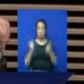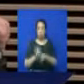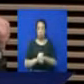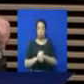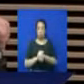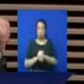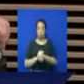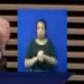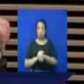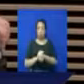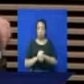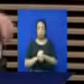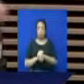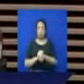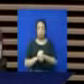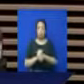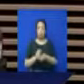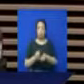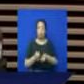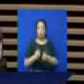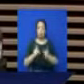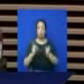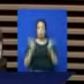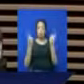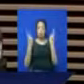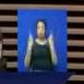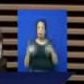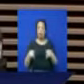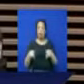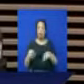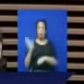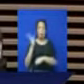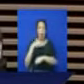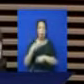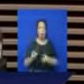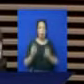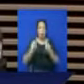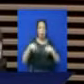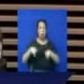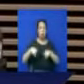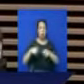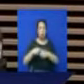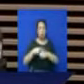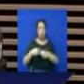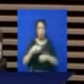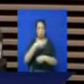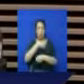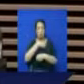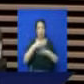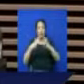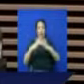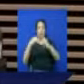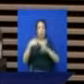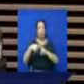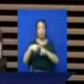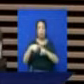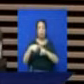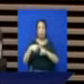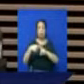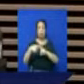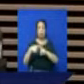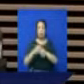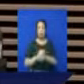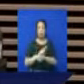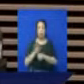seja desafiado toda a força do mal contra esta cidade. A igreja declara comigo, em nome